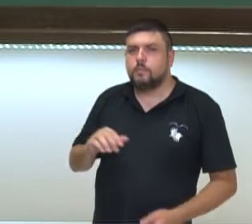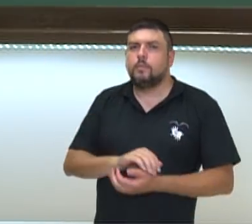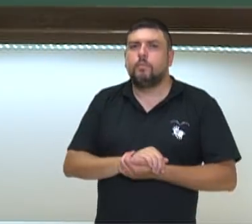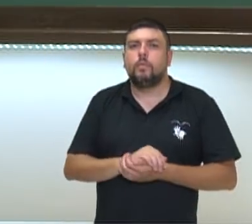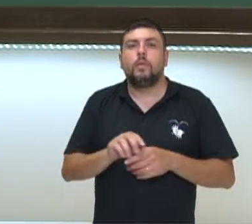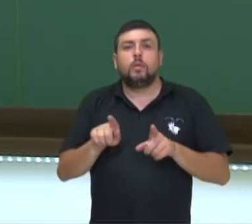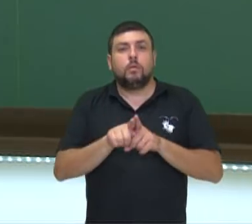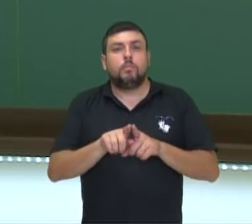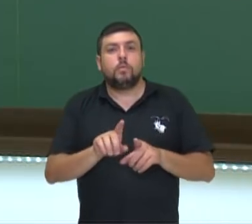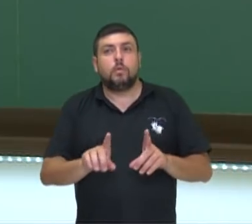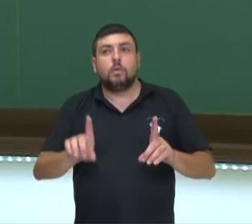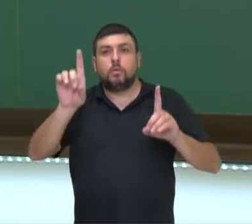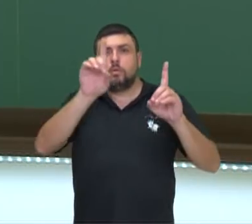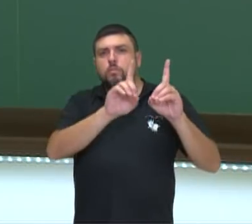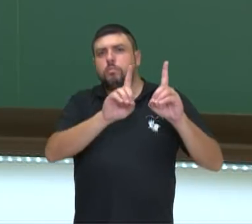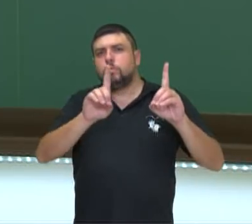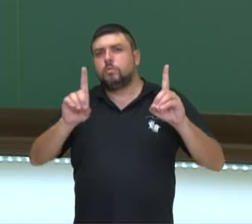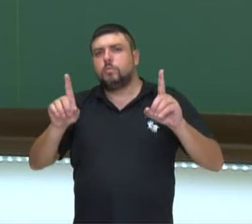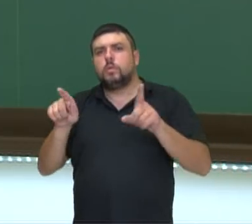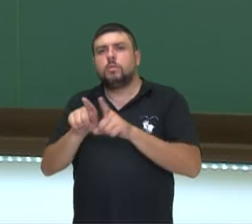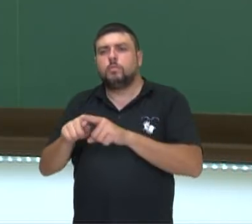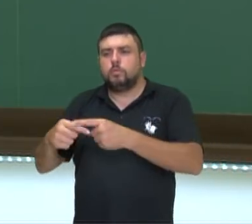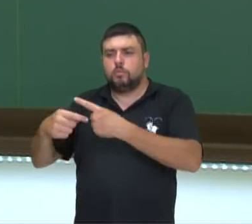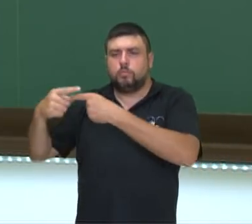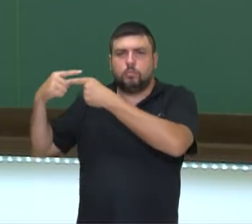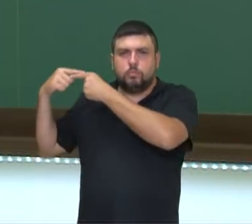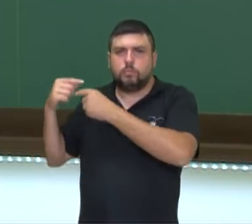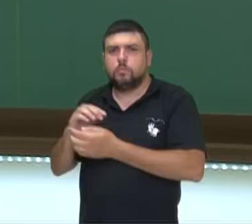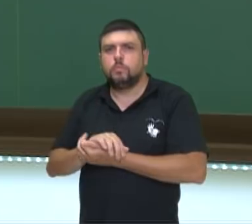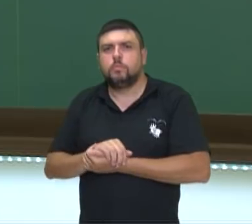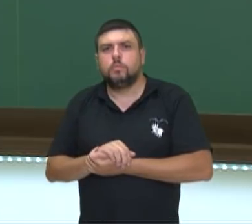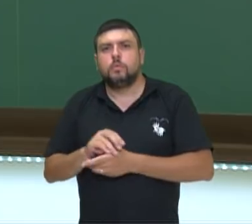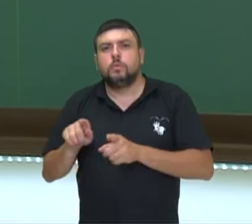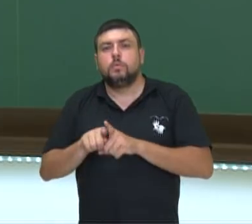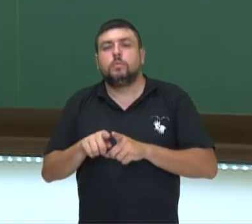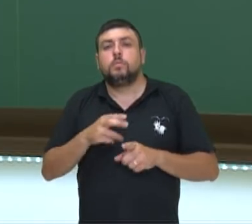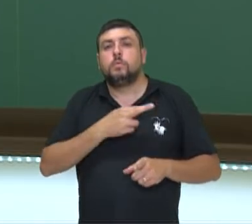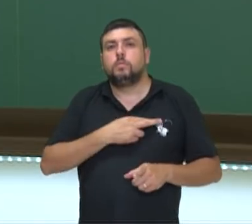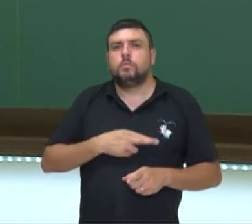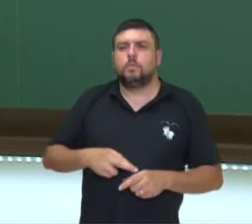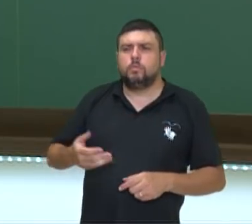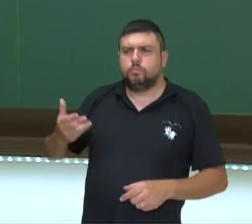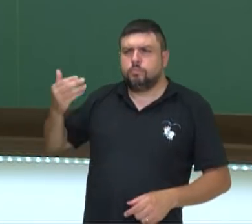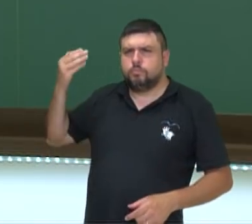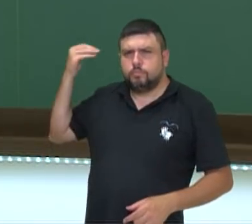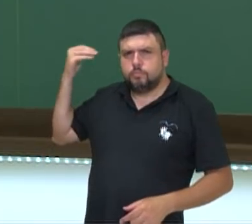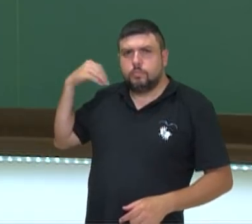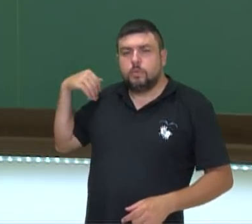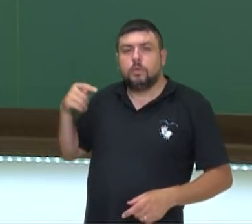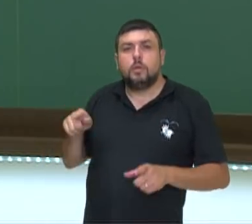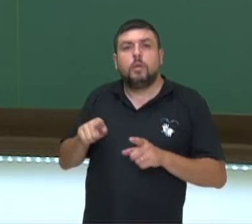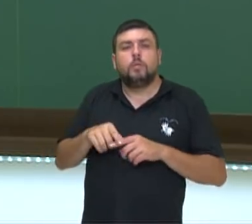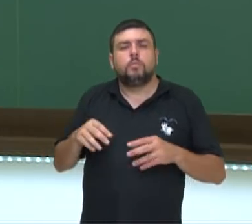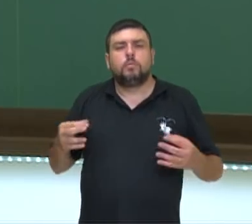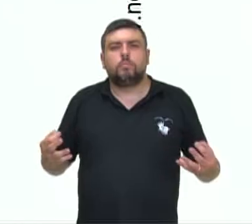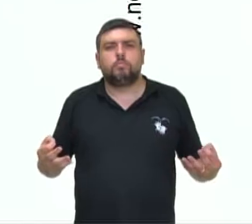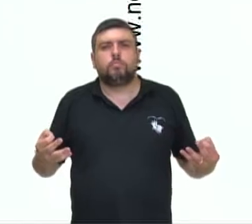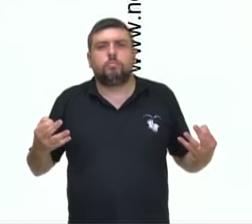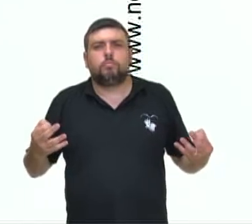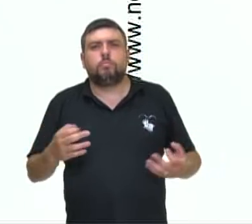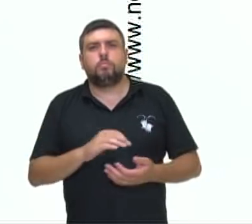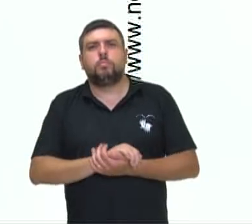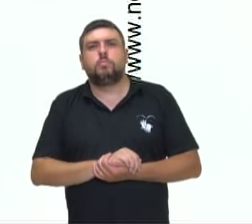aos antepassados. Olha, uma outra religião que valoriza bastante os antepassados são as religiões orientais e aqui no caso o budismo. Ali temos uma